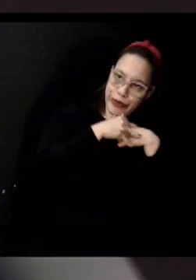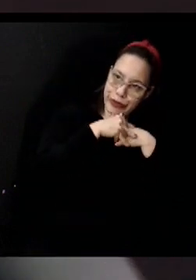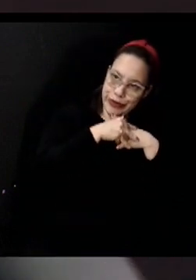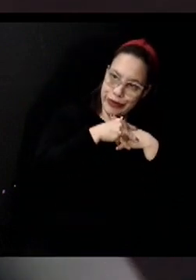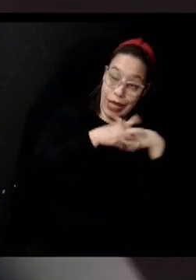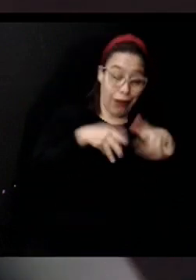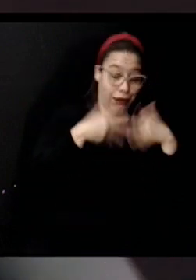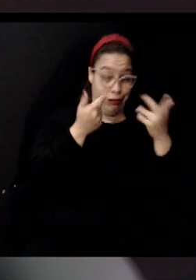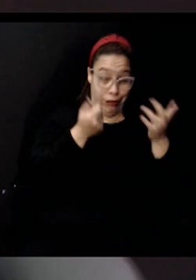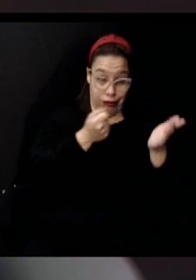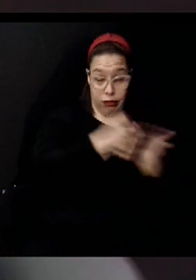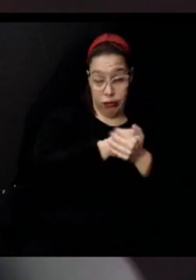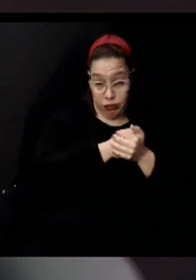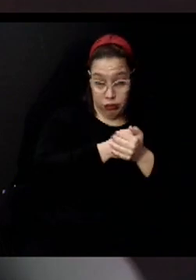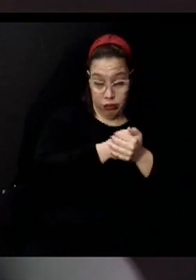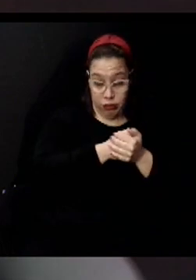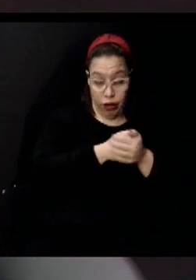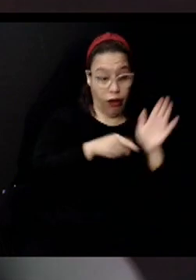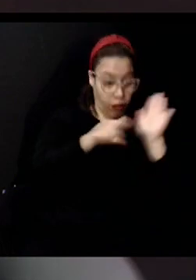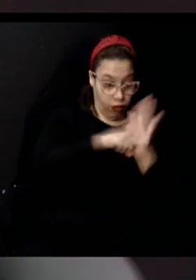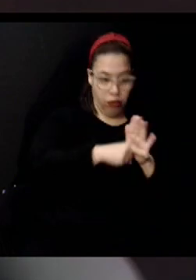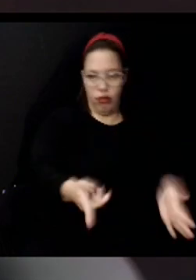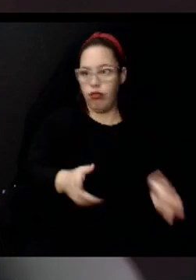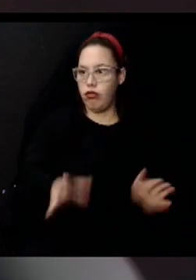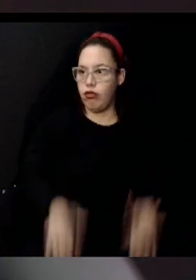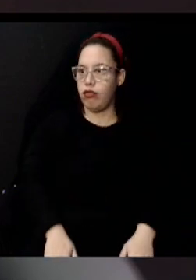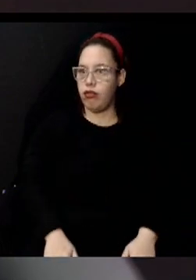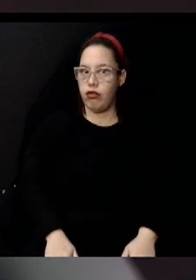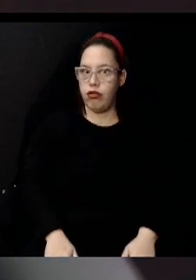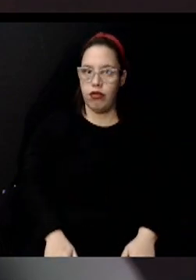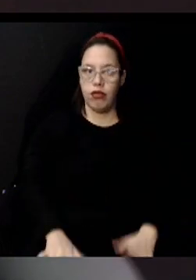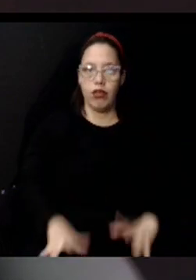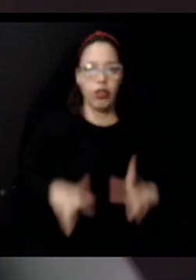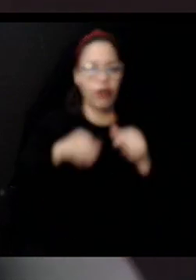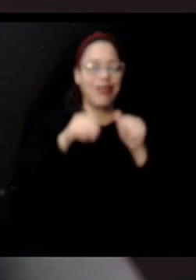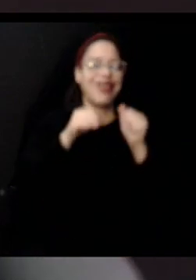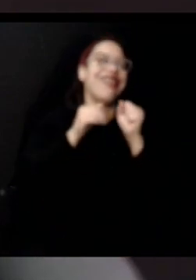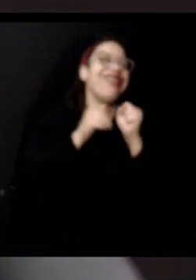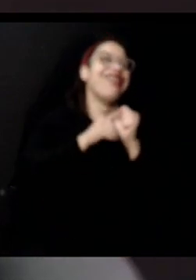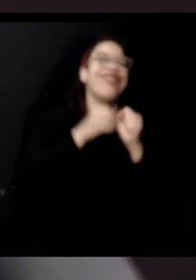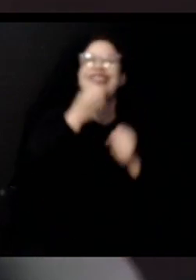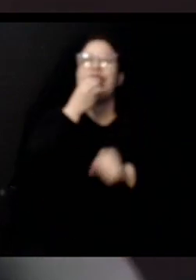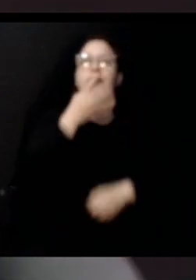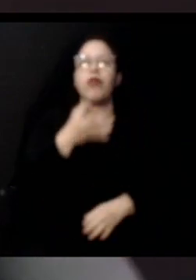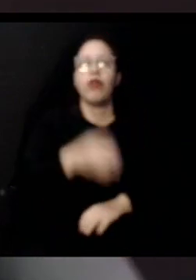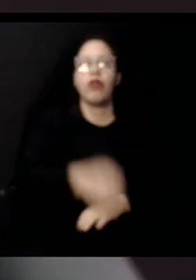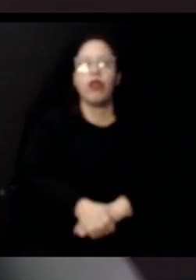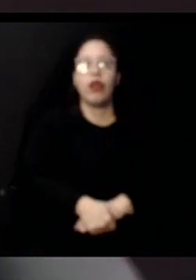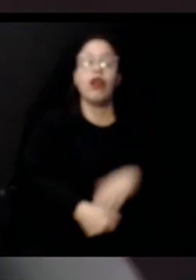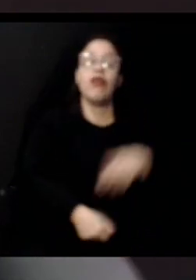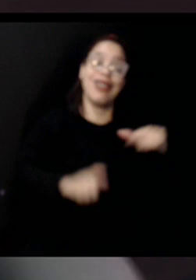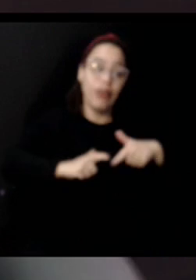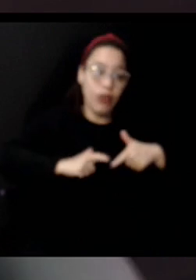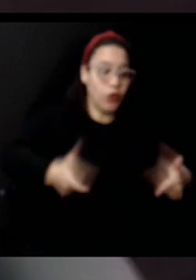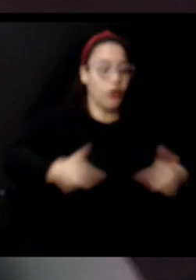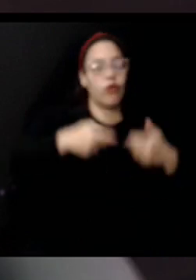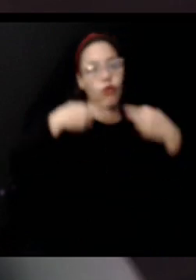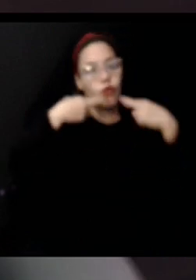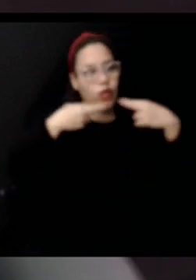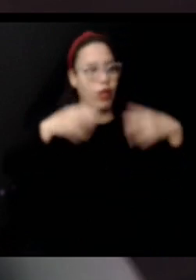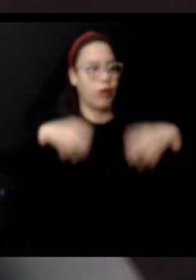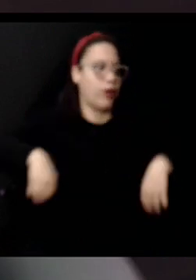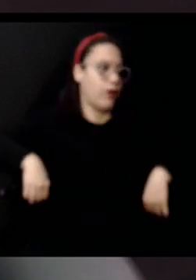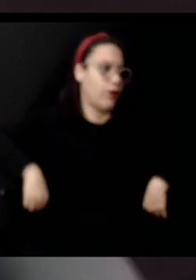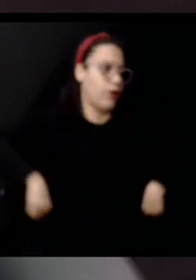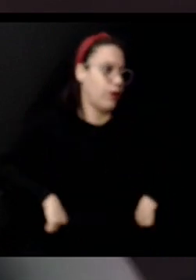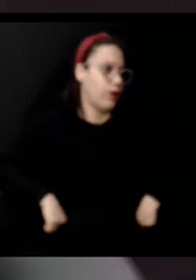lado negativo de Uhum. algo que está todo mundo fingindo que está bom, aí você vira o chato, aí você vira o reclamão. É, Tem esse outro lado